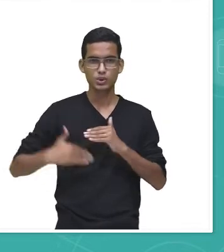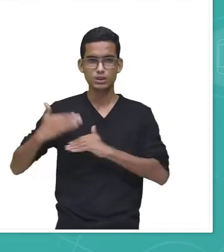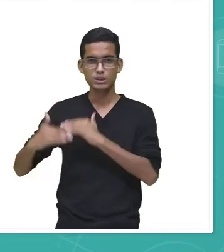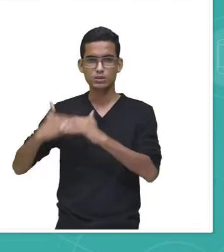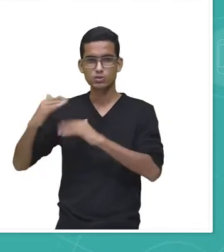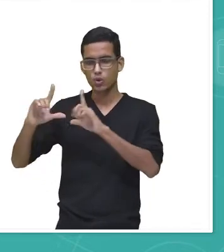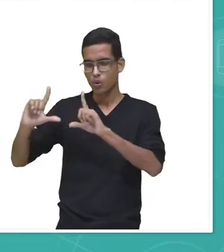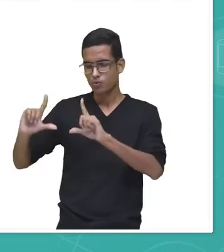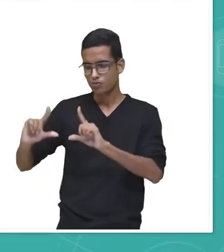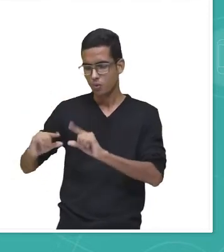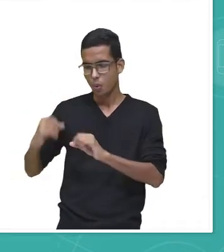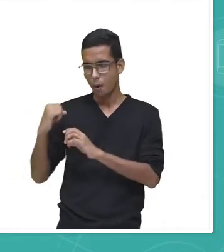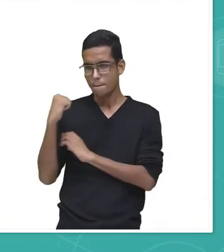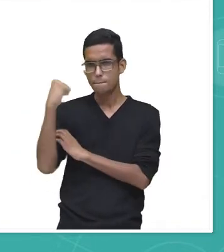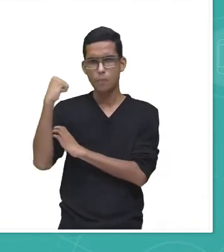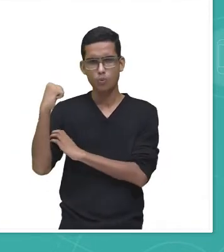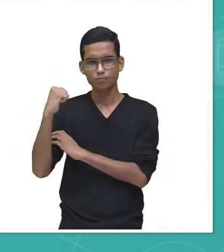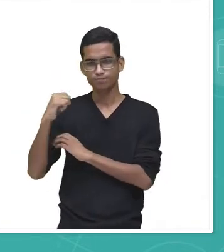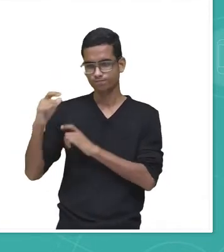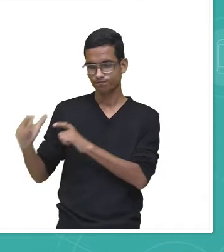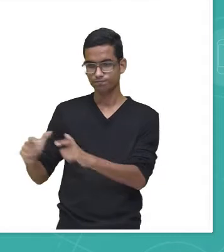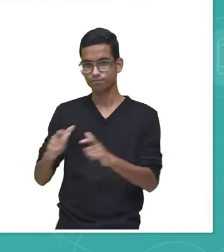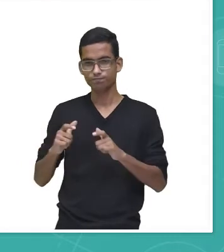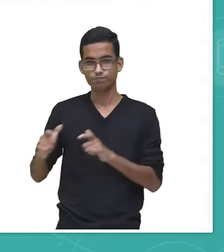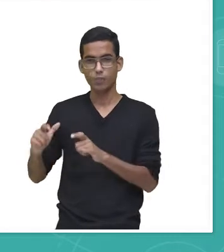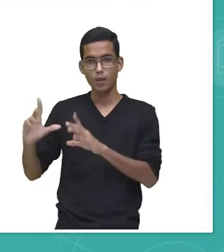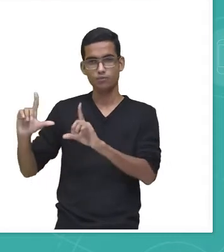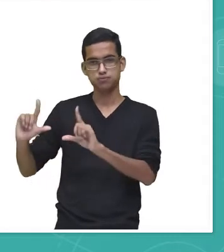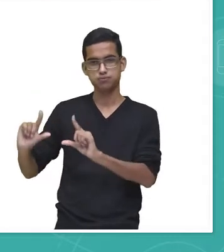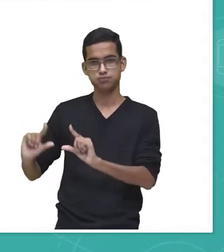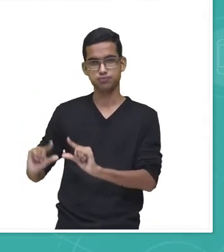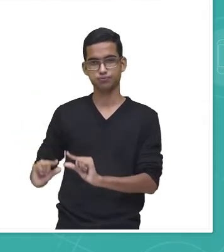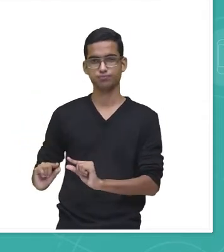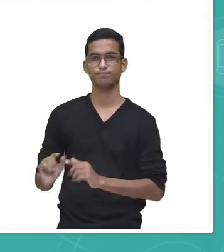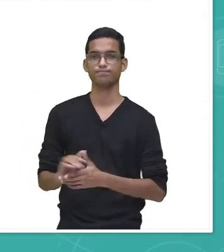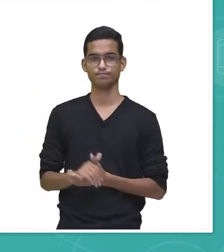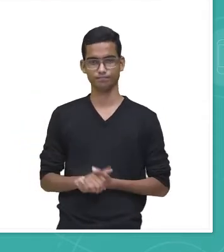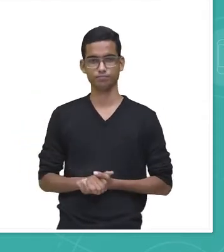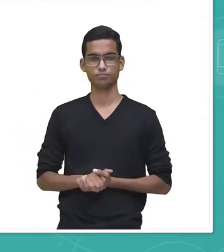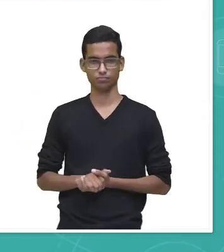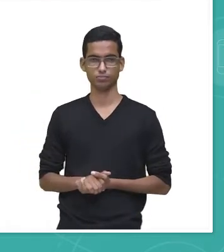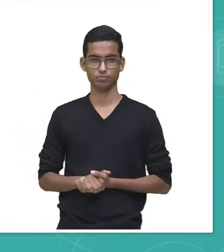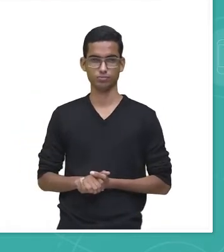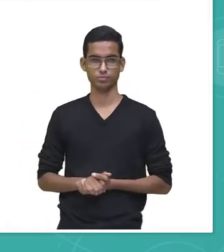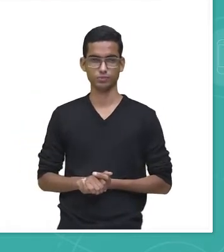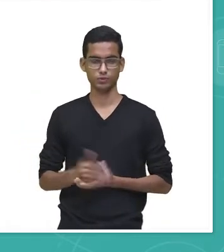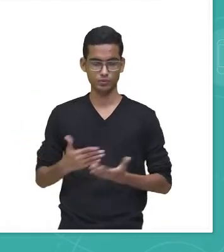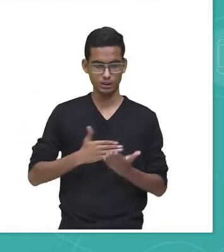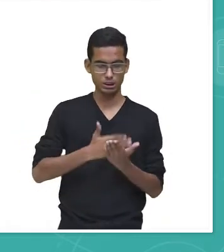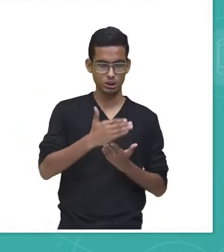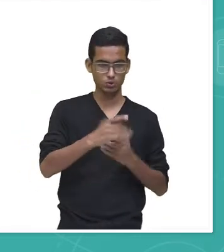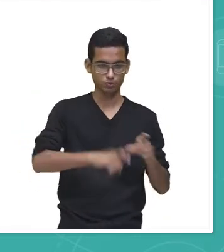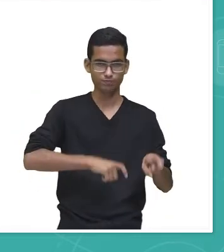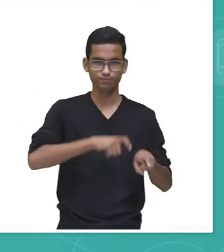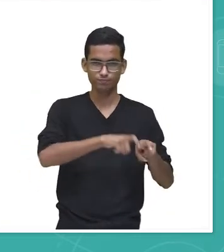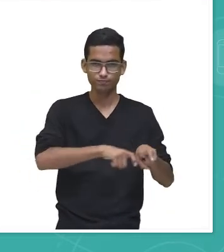das cidades, ok? Então, aí nós temos o início desse processo, tá bom? Chamado de ruralização. Vamos ao próximo